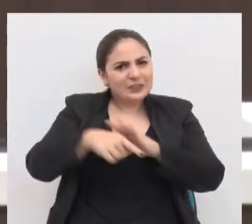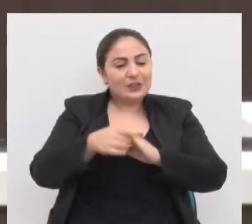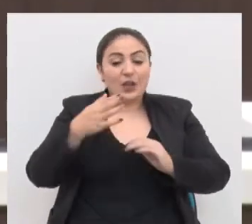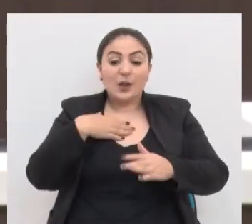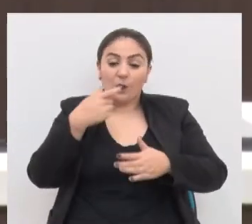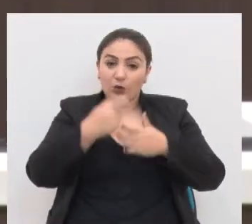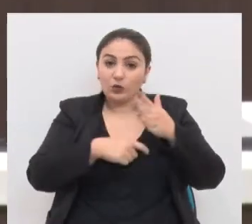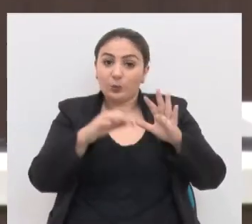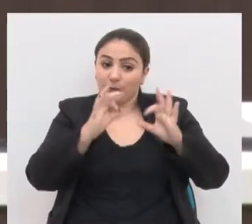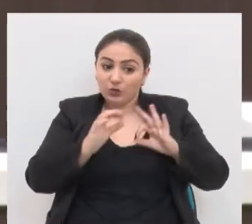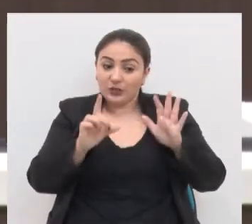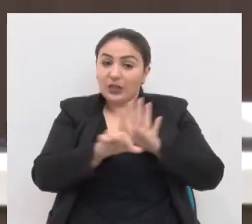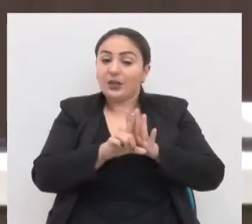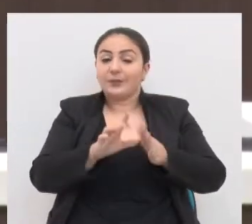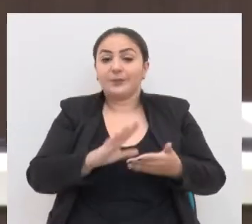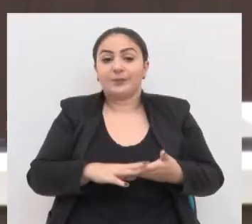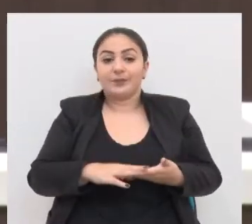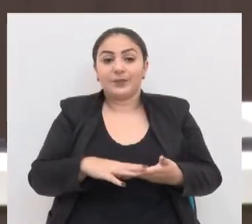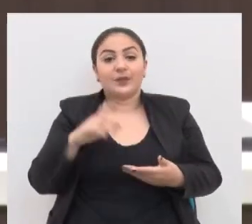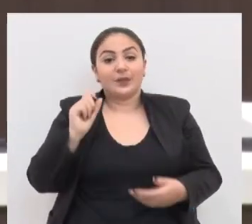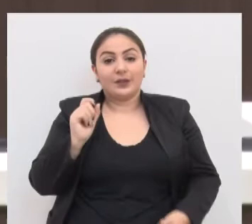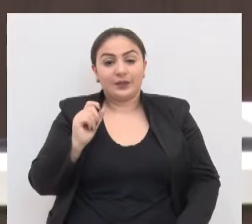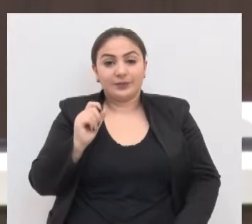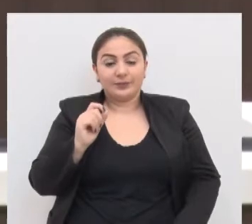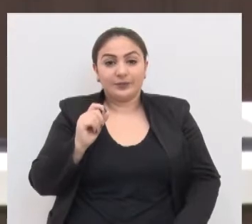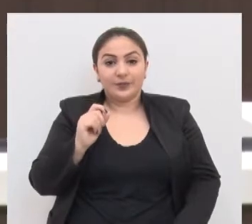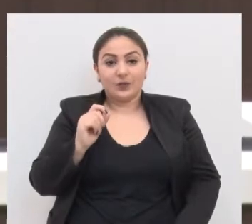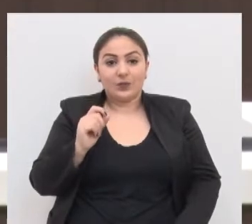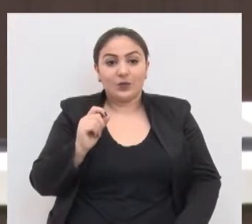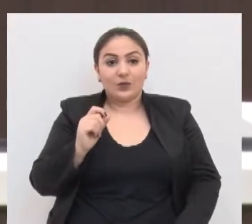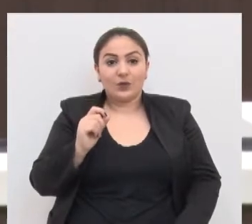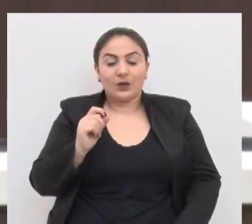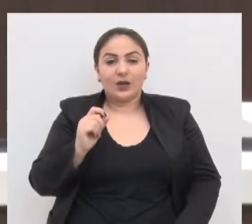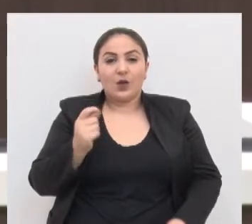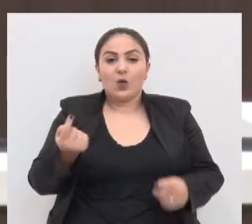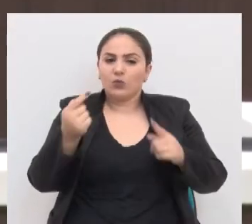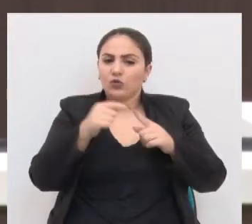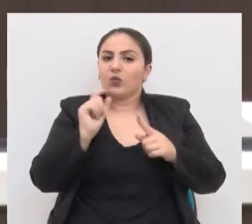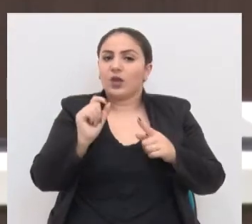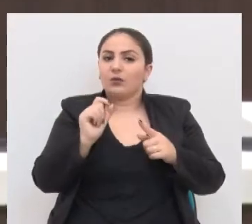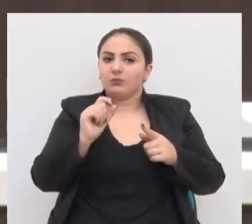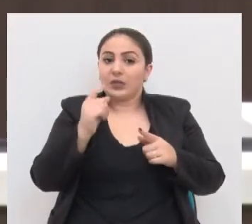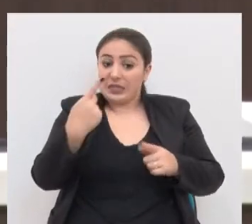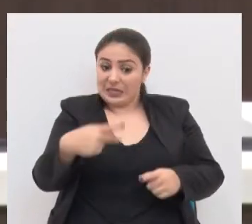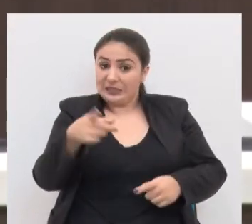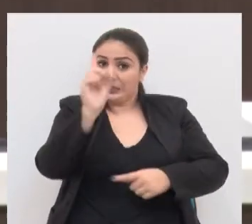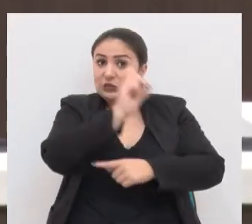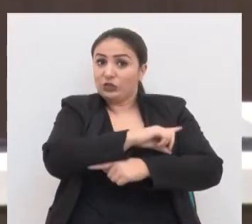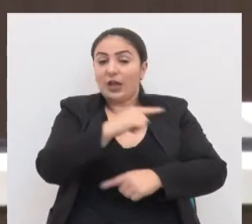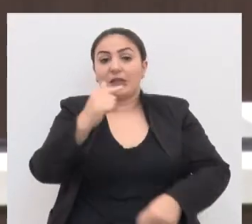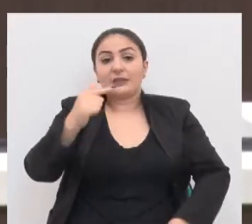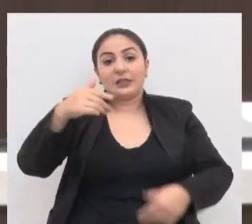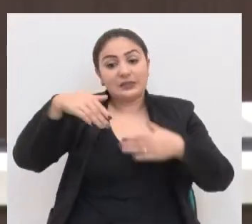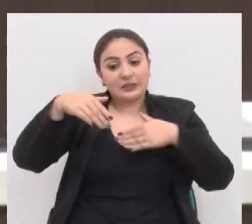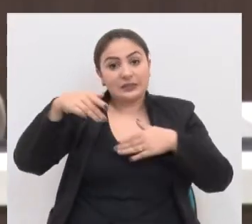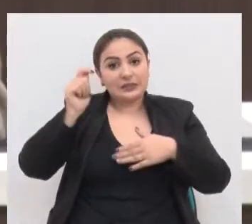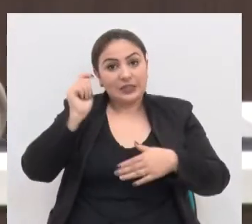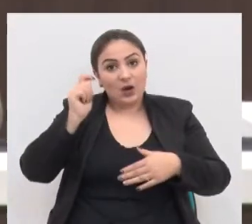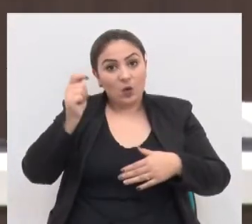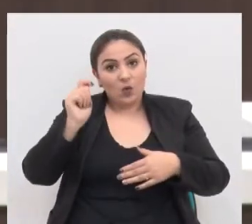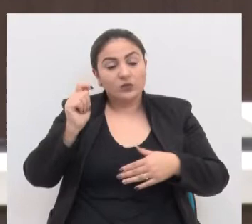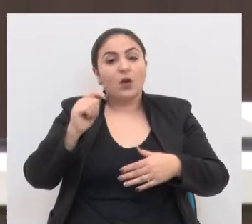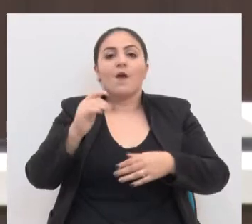reflexão. Eu sou autor de um projeto de lei que visa instituir esse dia, 7 de